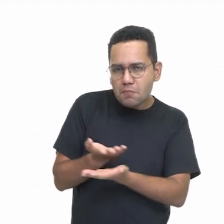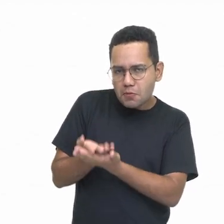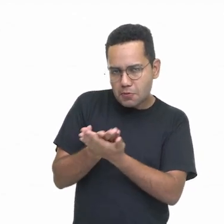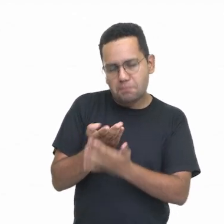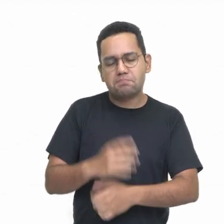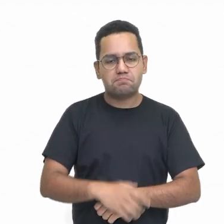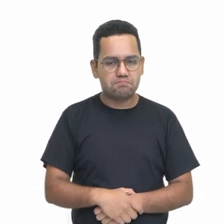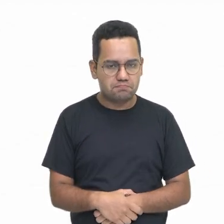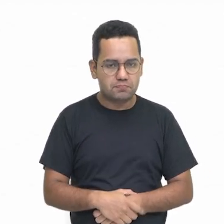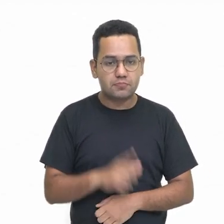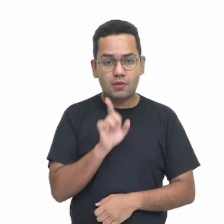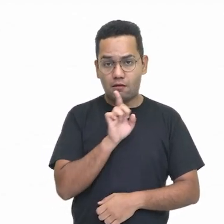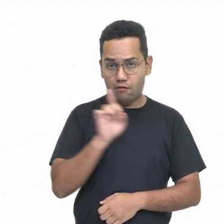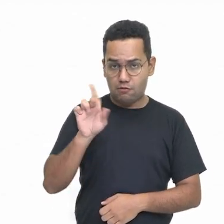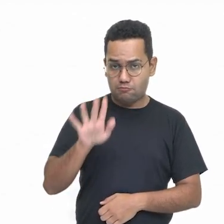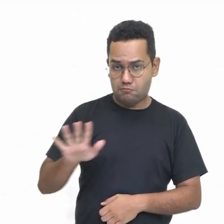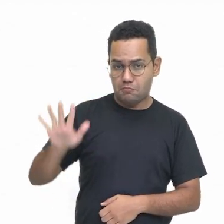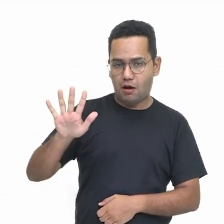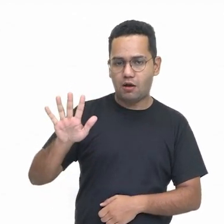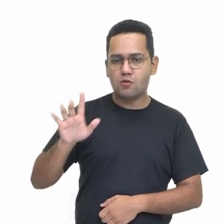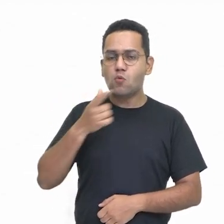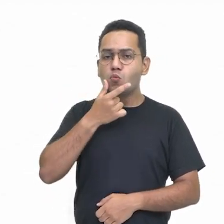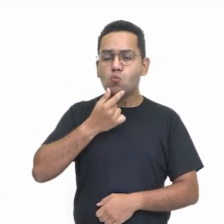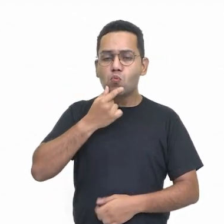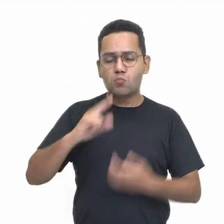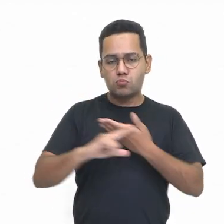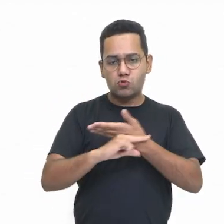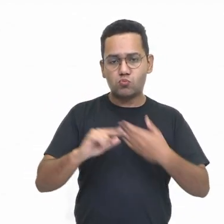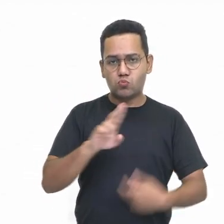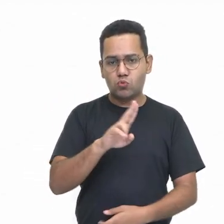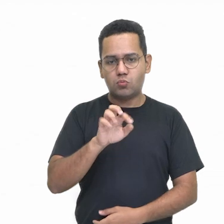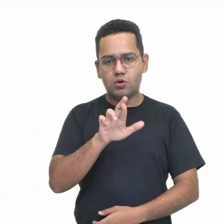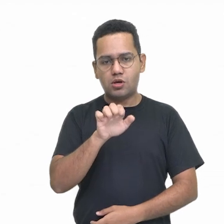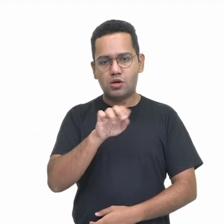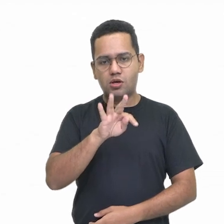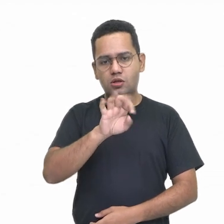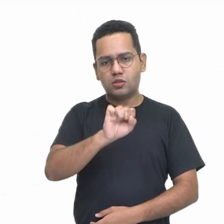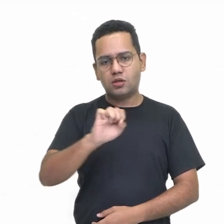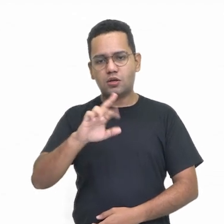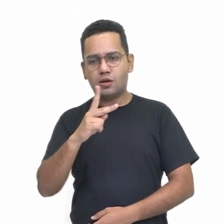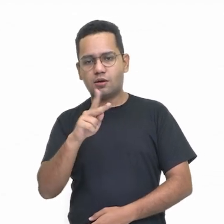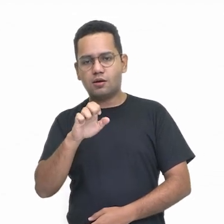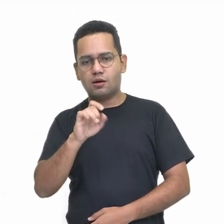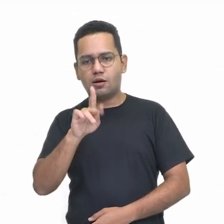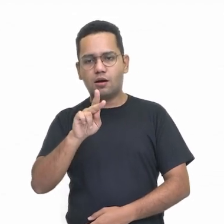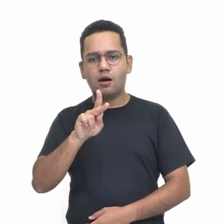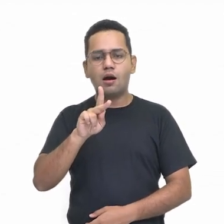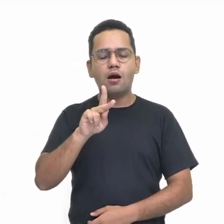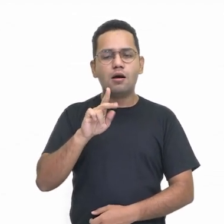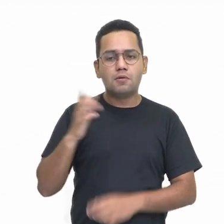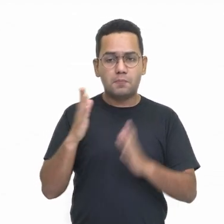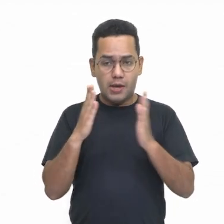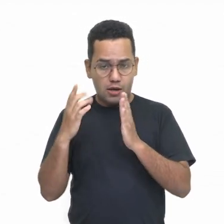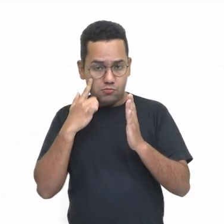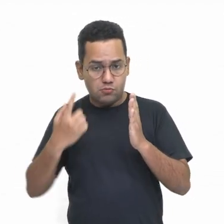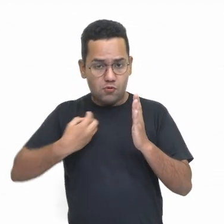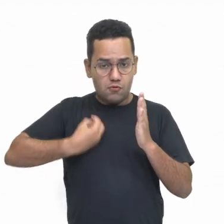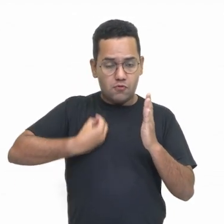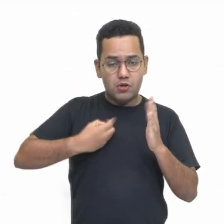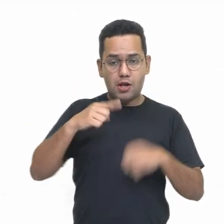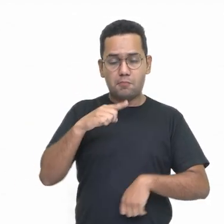alemão que criou em 1866 o termo ecologia do grego